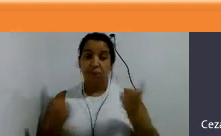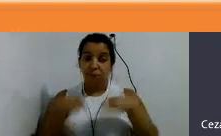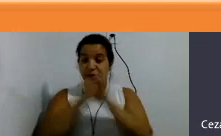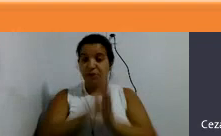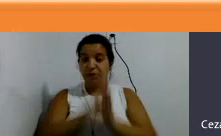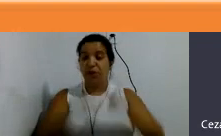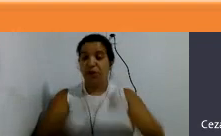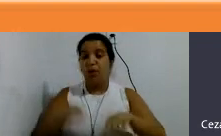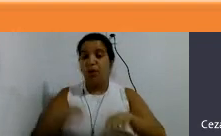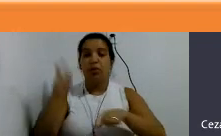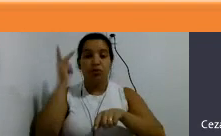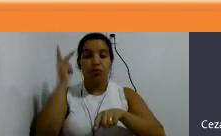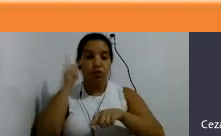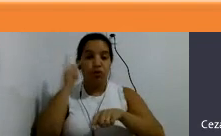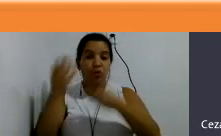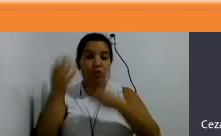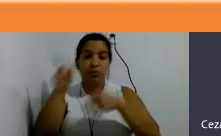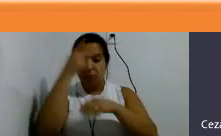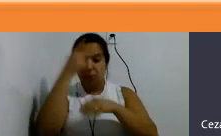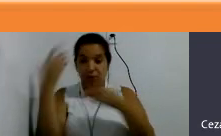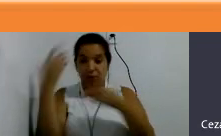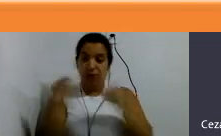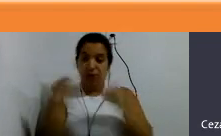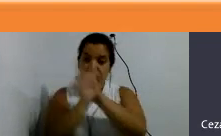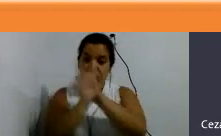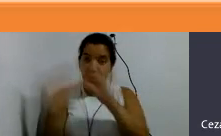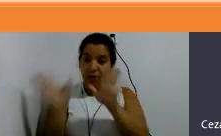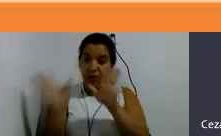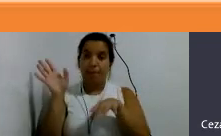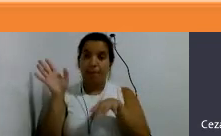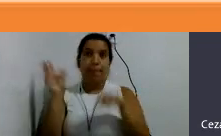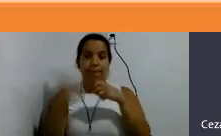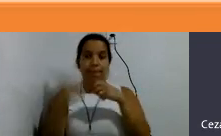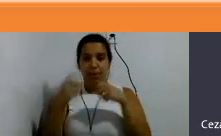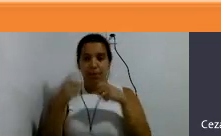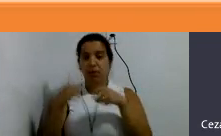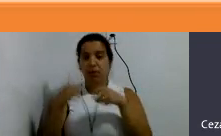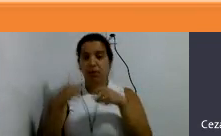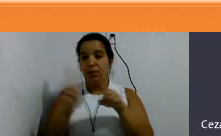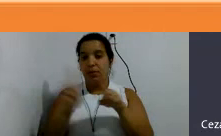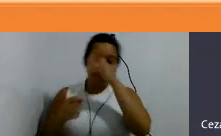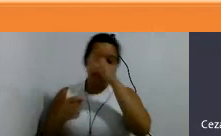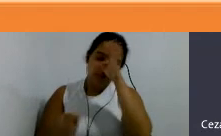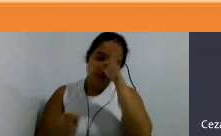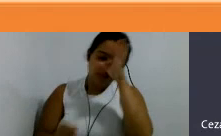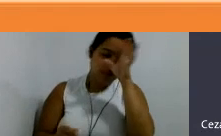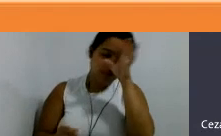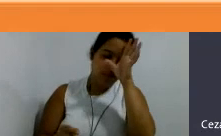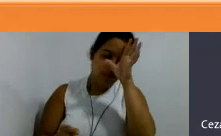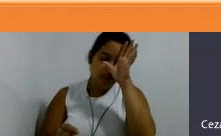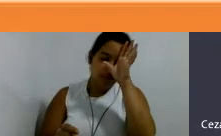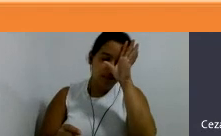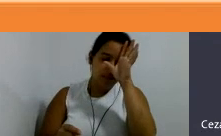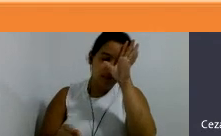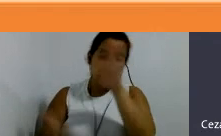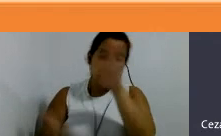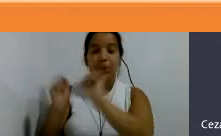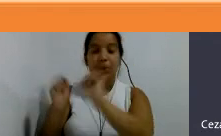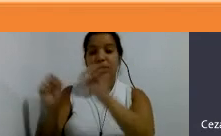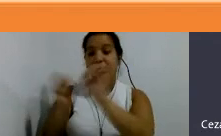A história do paciente. Isso, claro, isso é uma questão mais médica, mas ele poderia, nesse caso, ter feito um